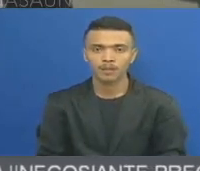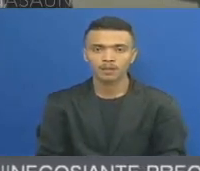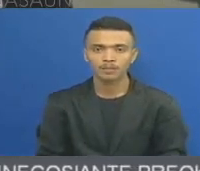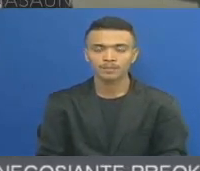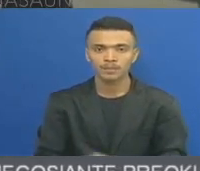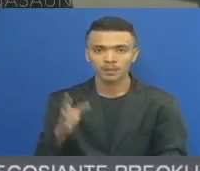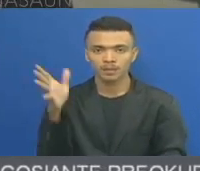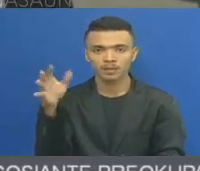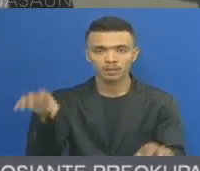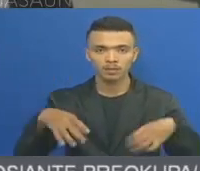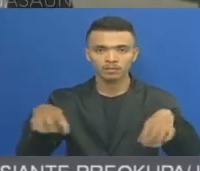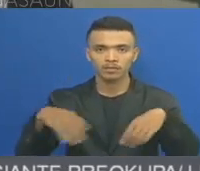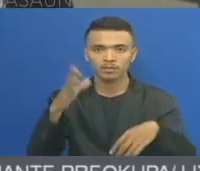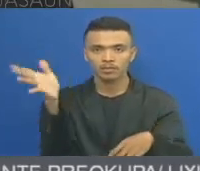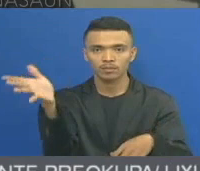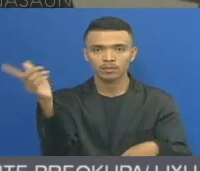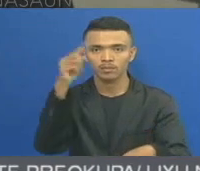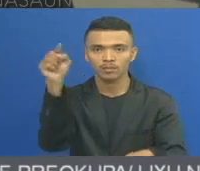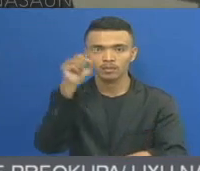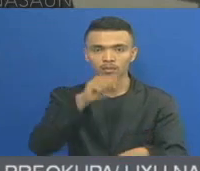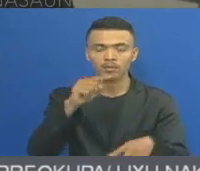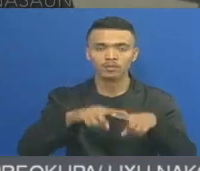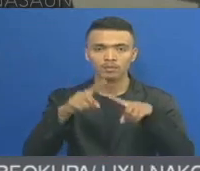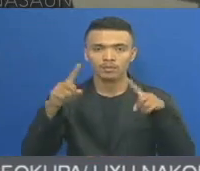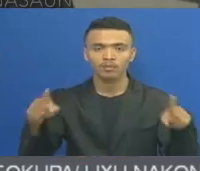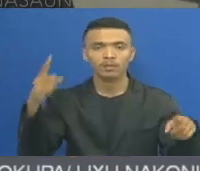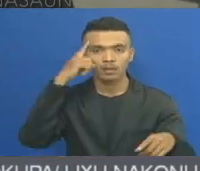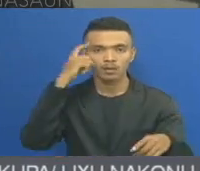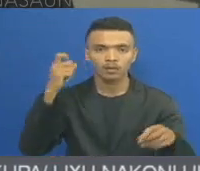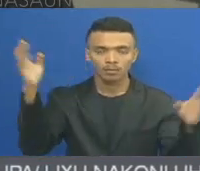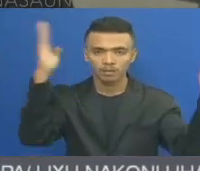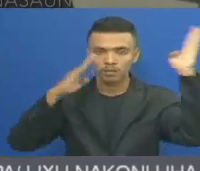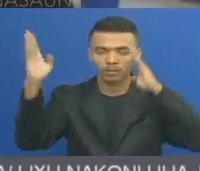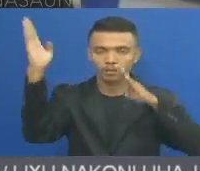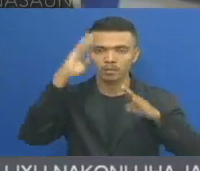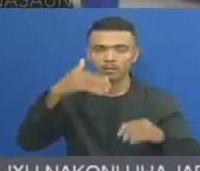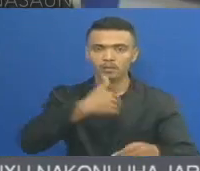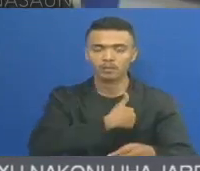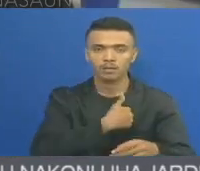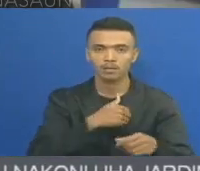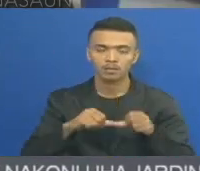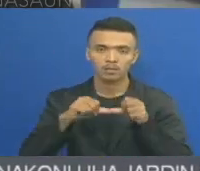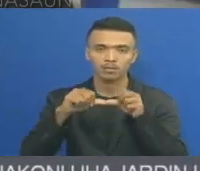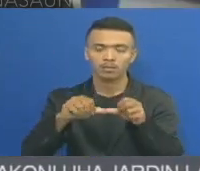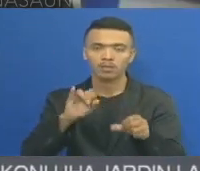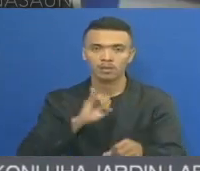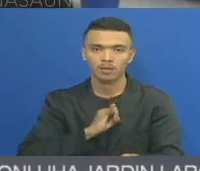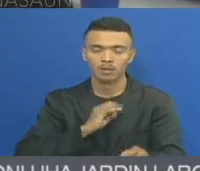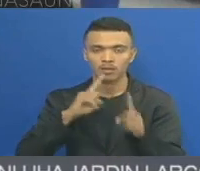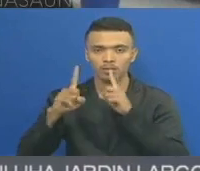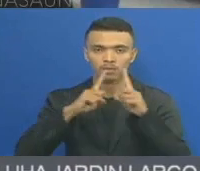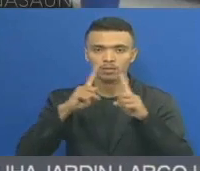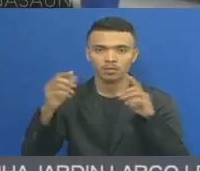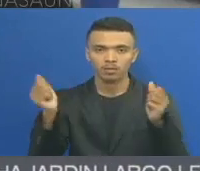50% de ano. Mas vê também, desde o entendimento se dá, então se dá com o neve, ao contato. Ministério do